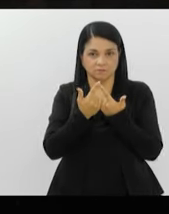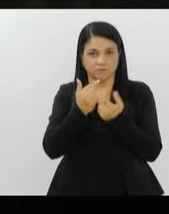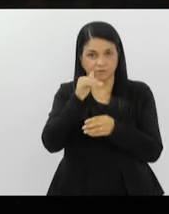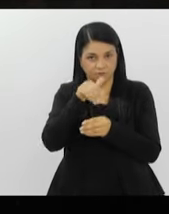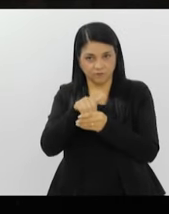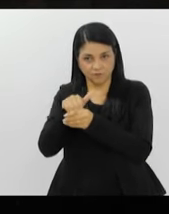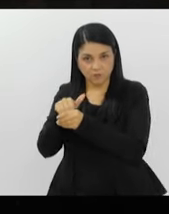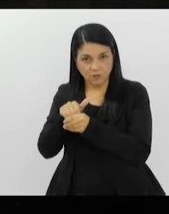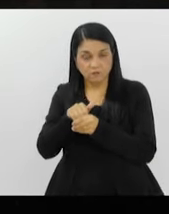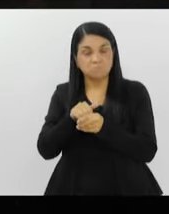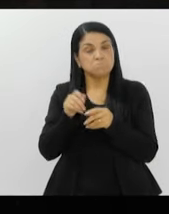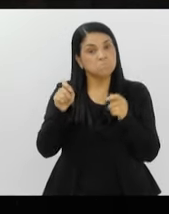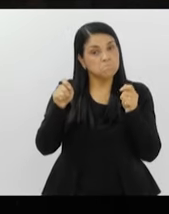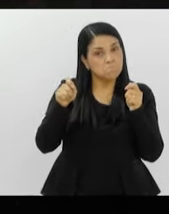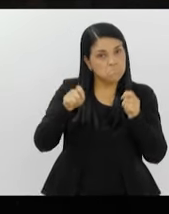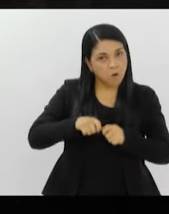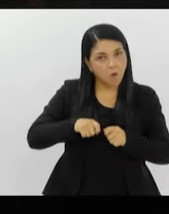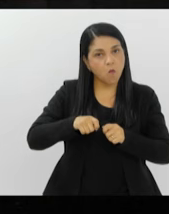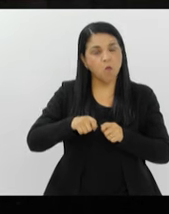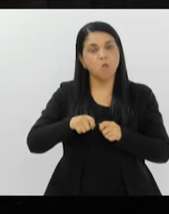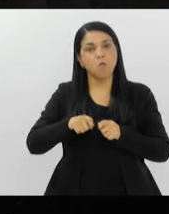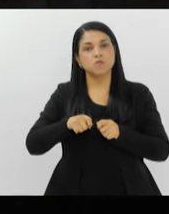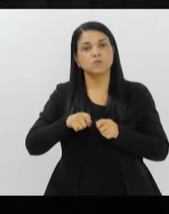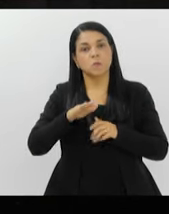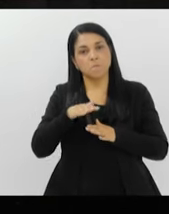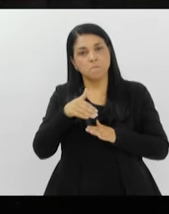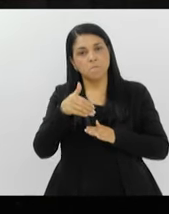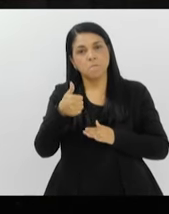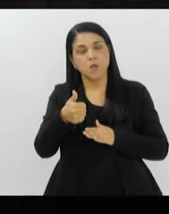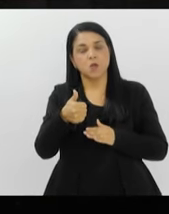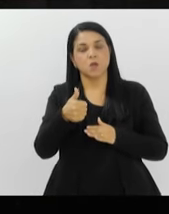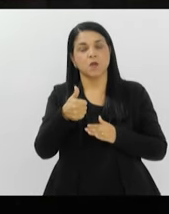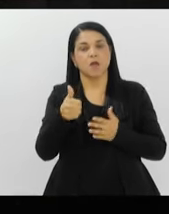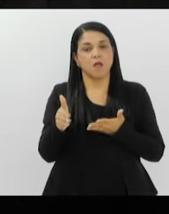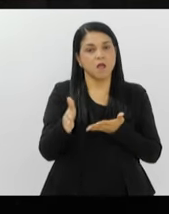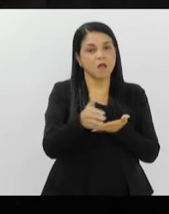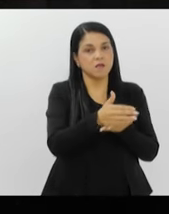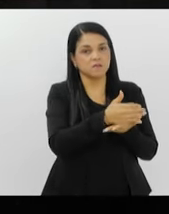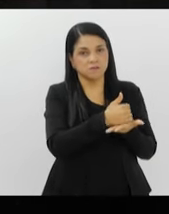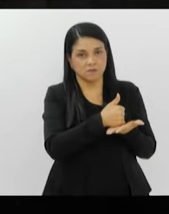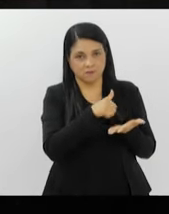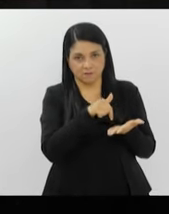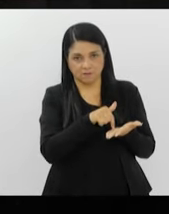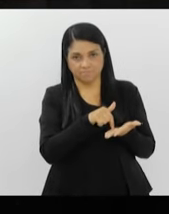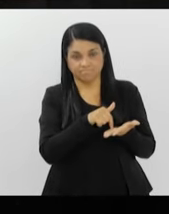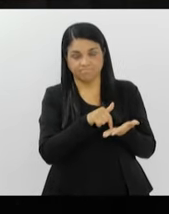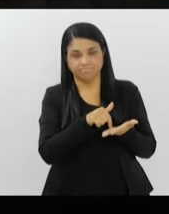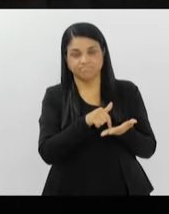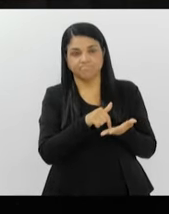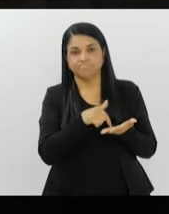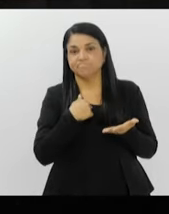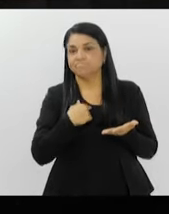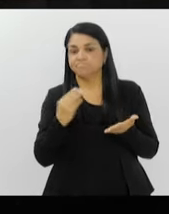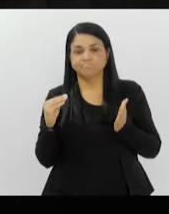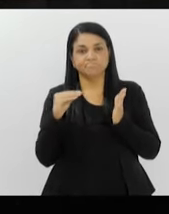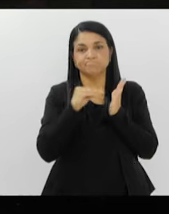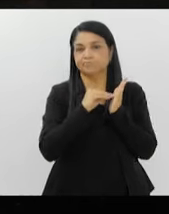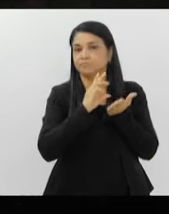que poderiam melhorar as nossas receitas e não são